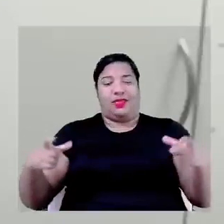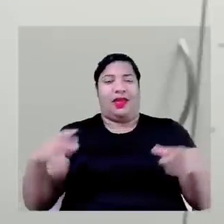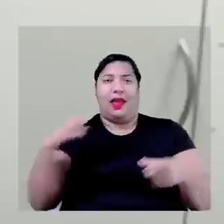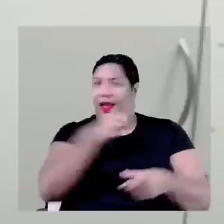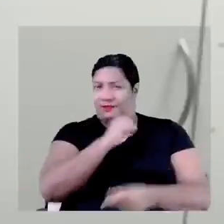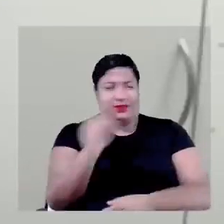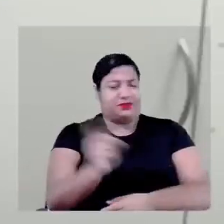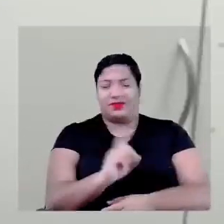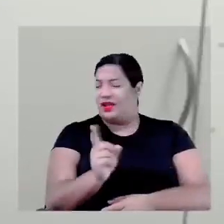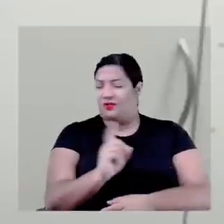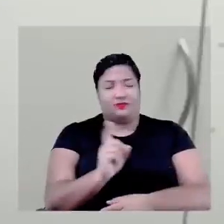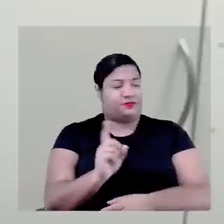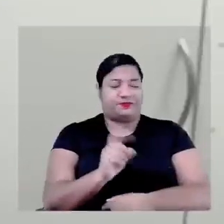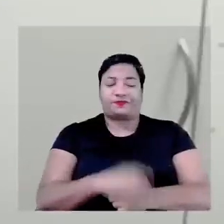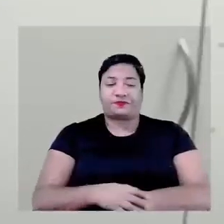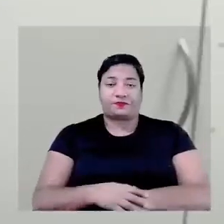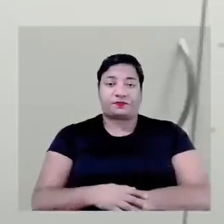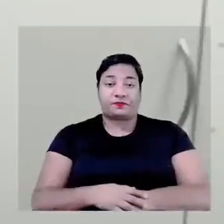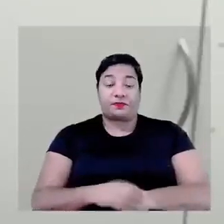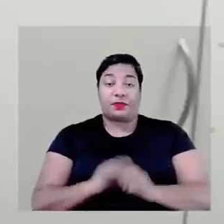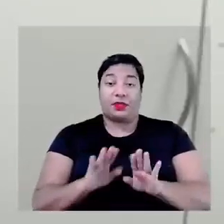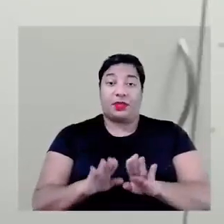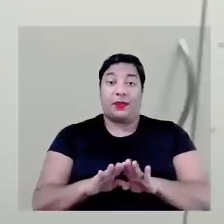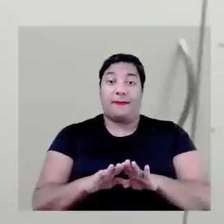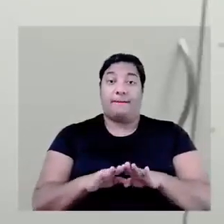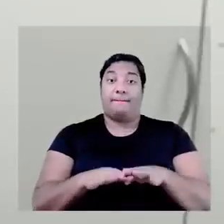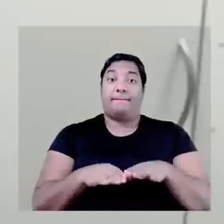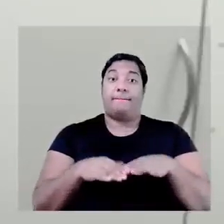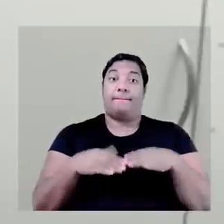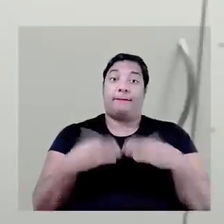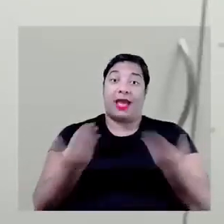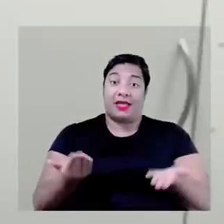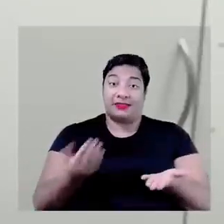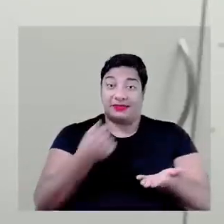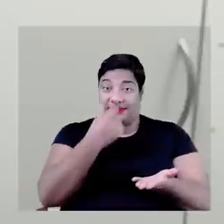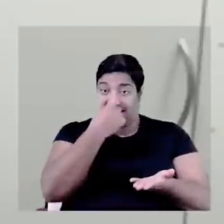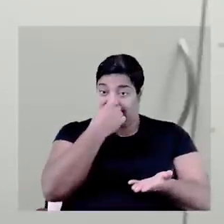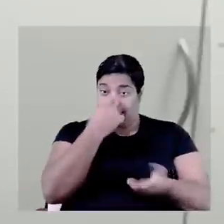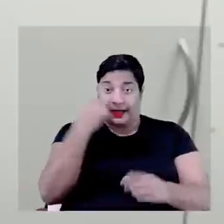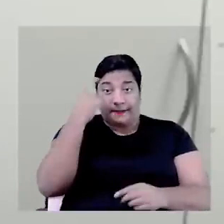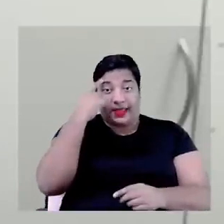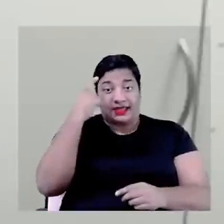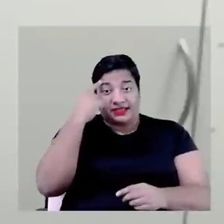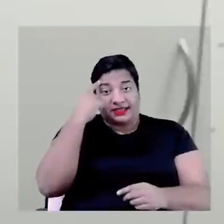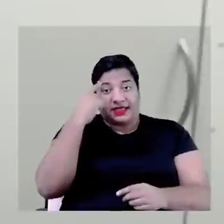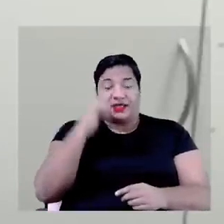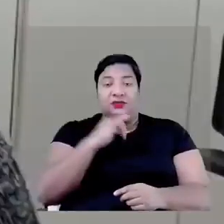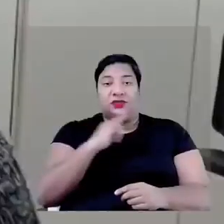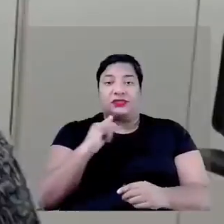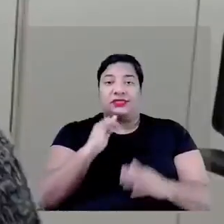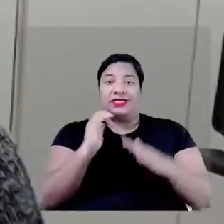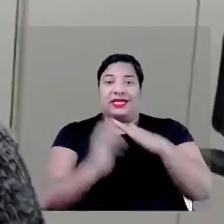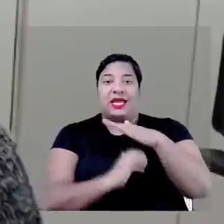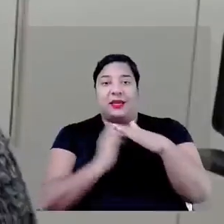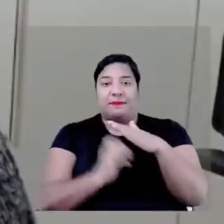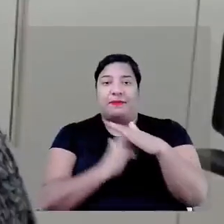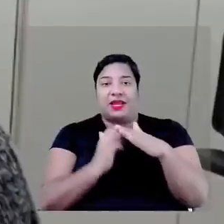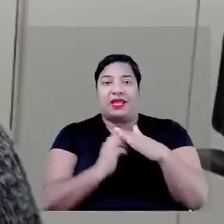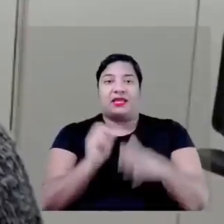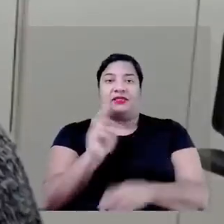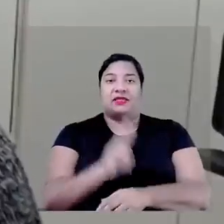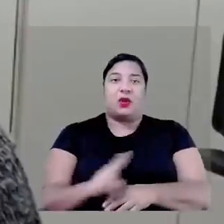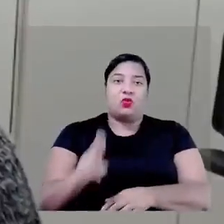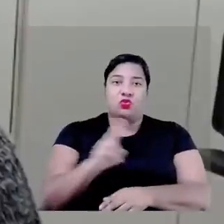prazo. Por outro lado, pensando no consumo institucional, né, consumo de órgãos públicos, por